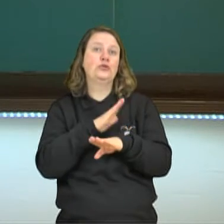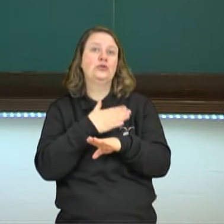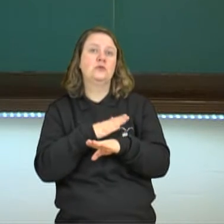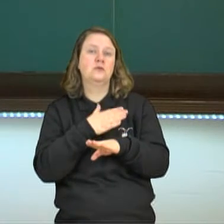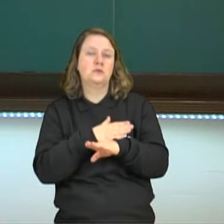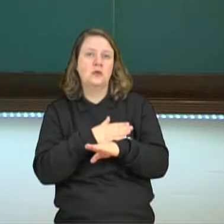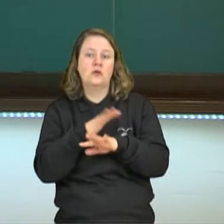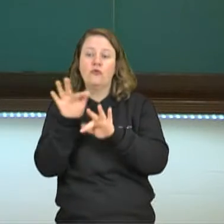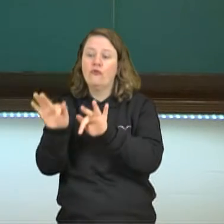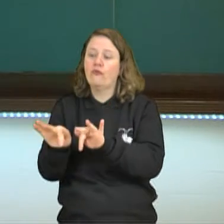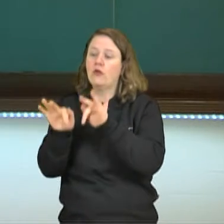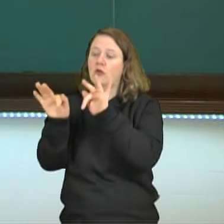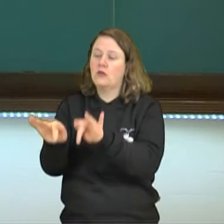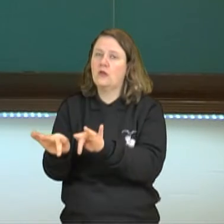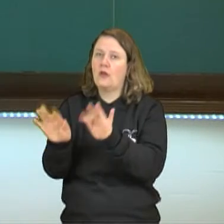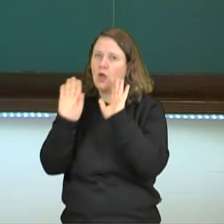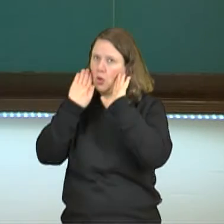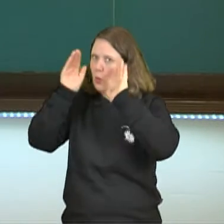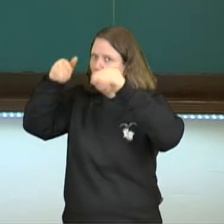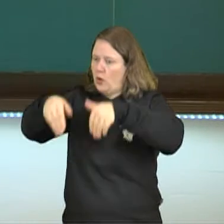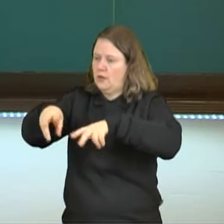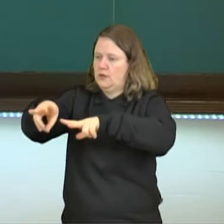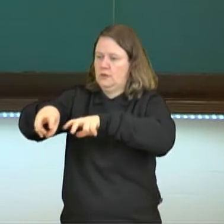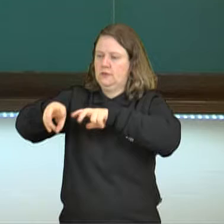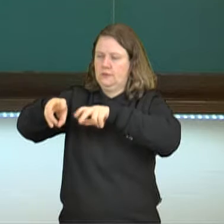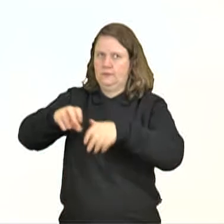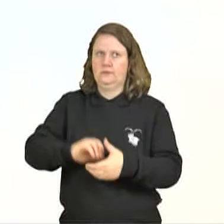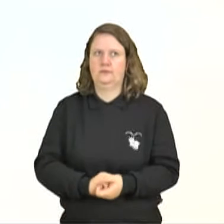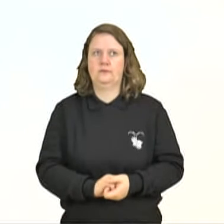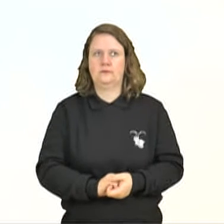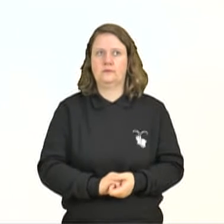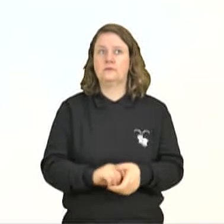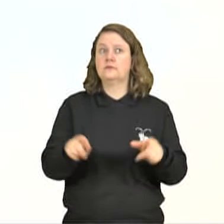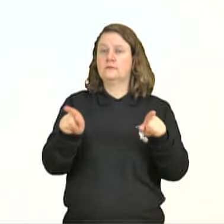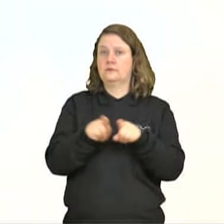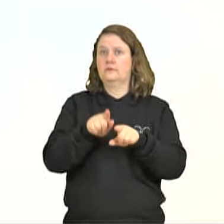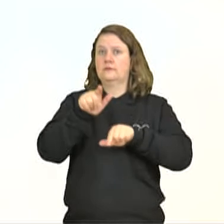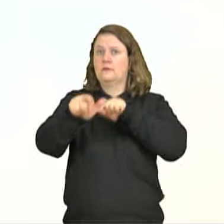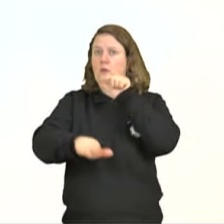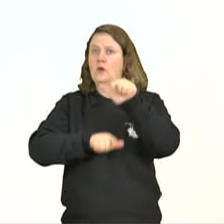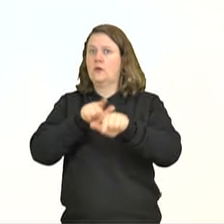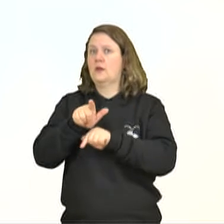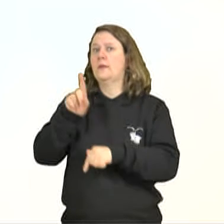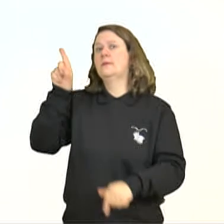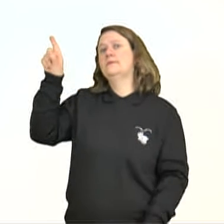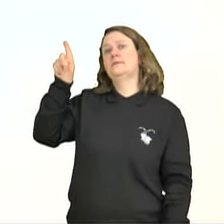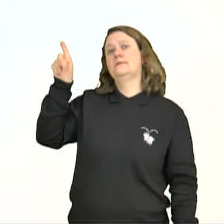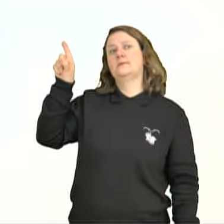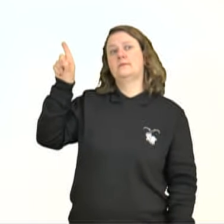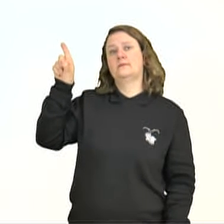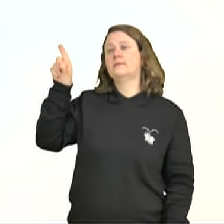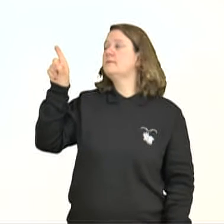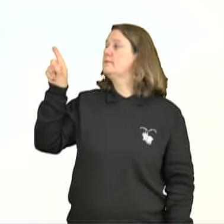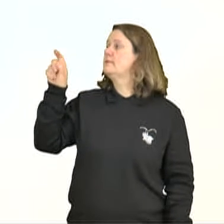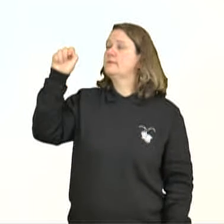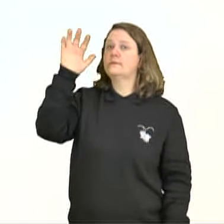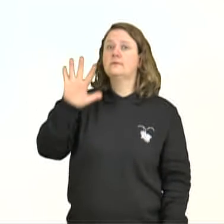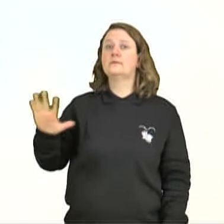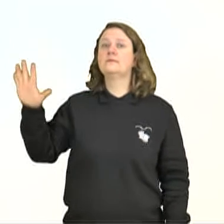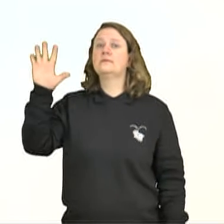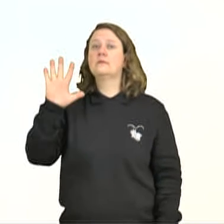feudalismo? A agricultura. Pessoal, o trabalho no feudo, né? Isso aqui é uma iluminura, né, do ano